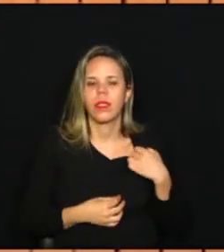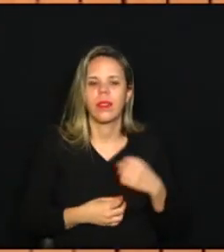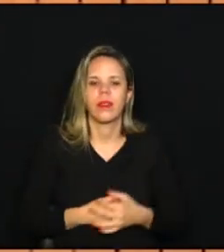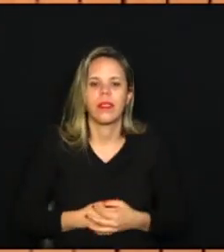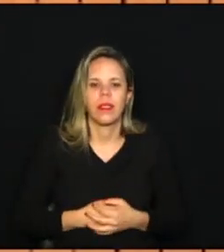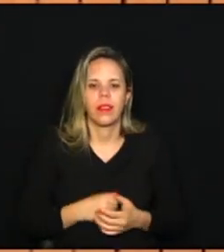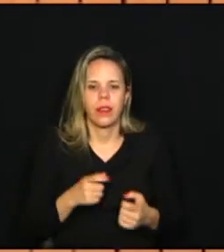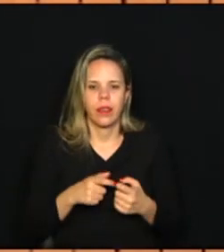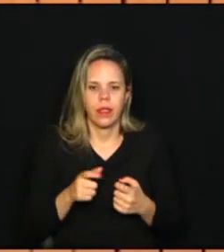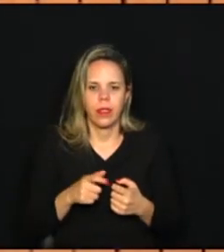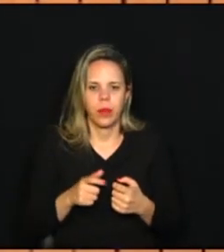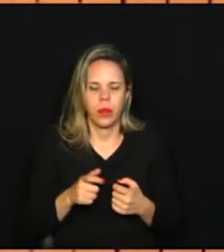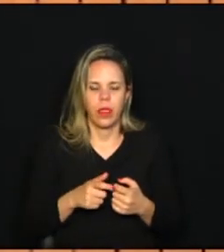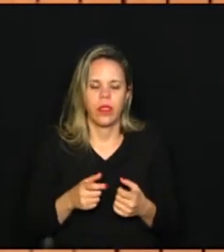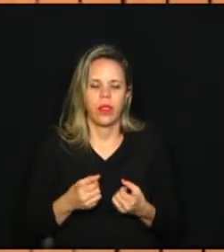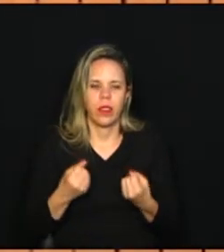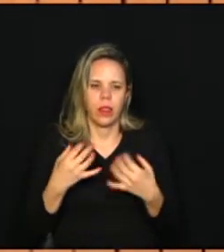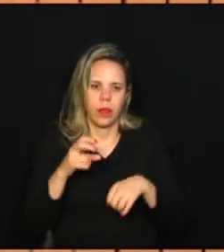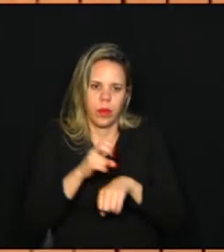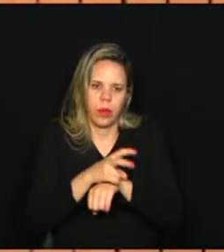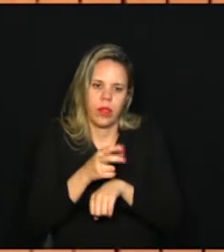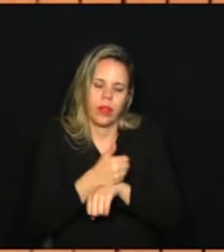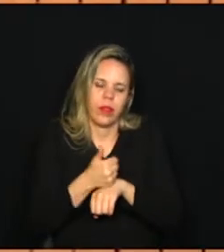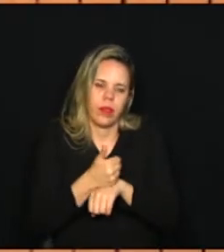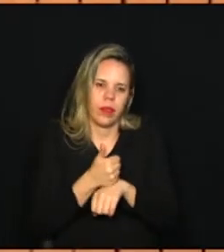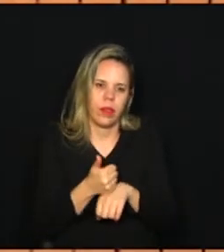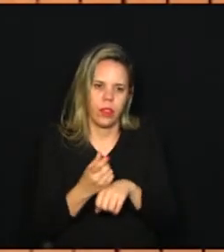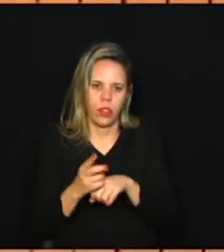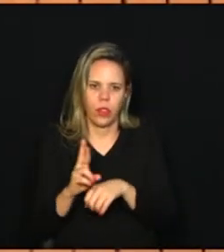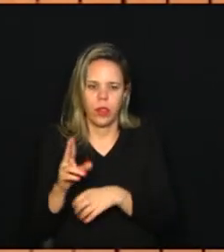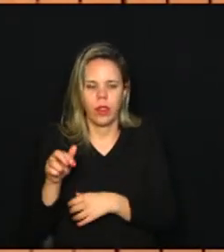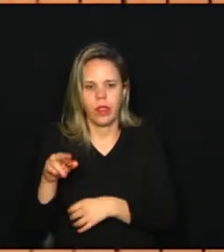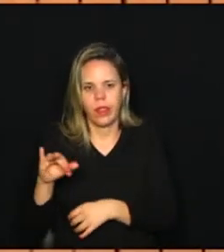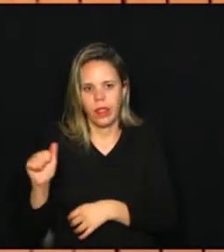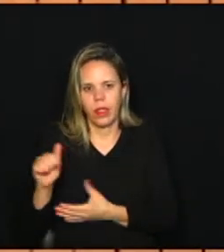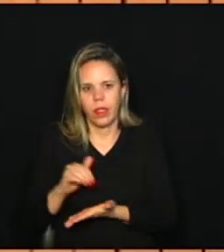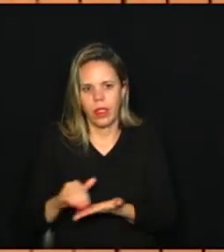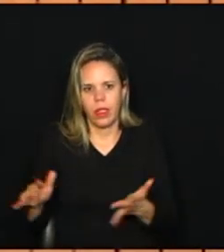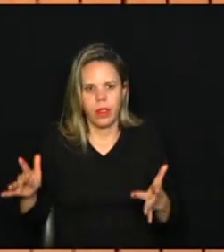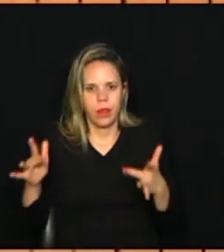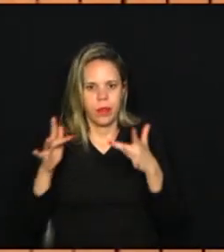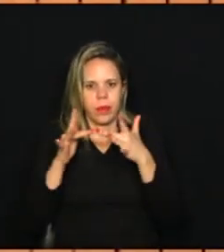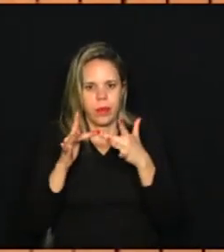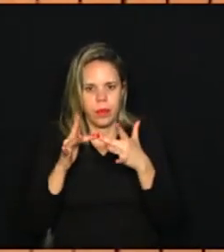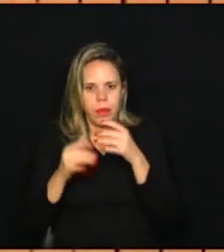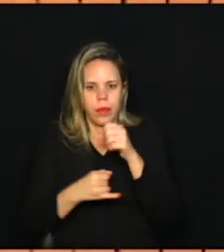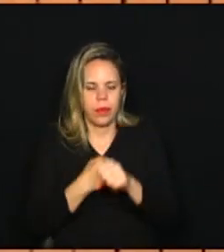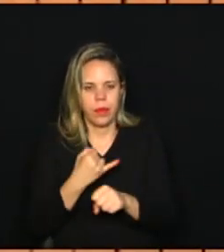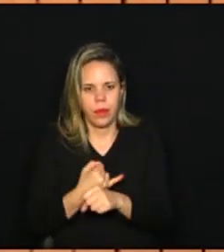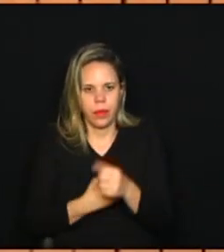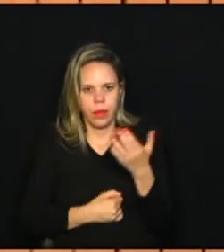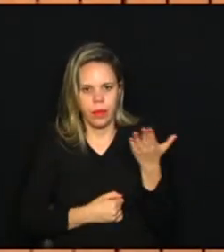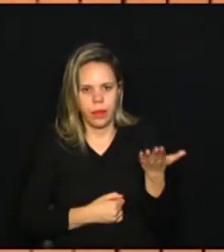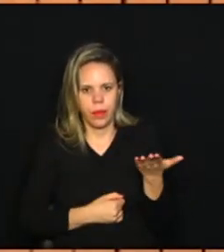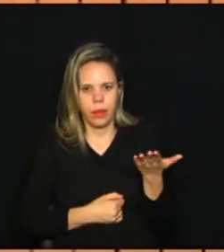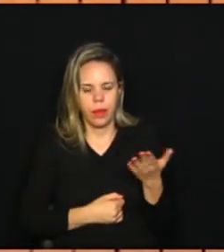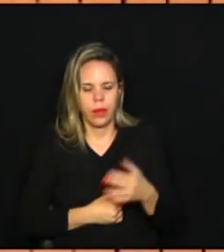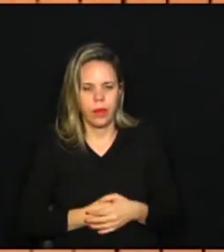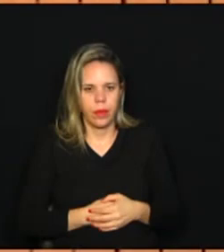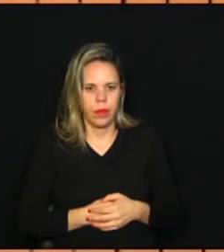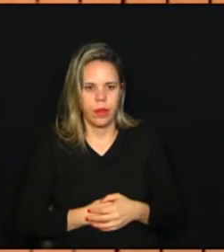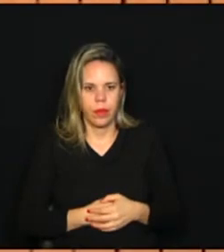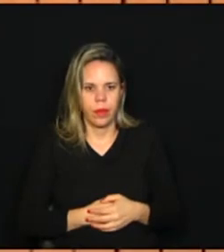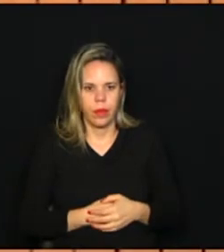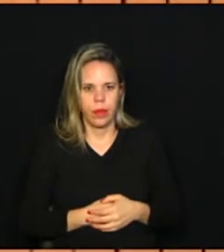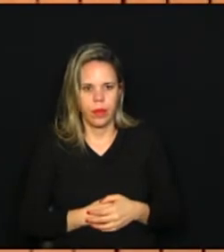Infectologista foi bem cirúrgica. A doutora Andréia, ela já se reconectou, ela estava